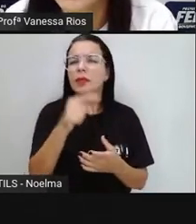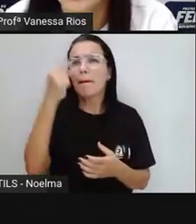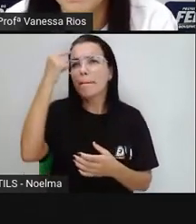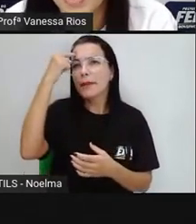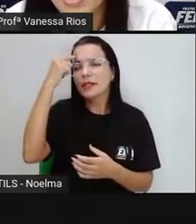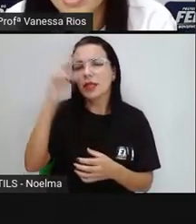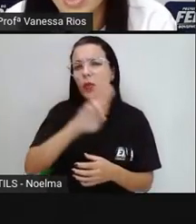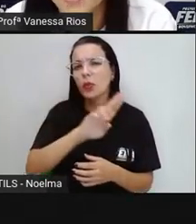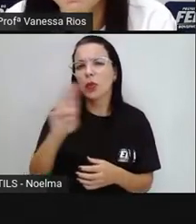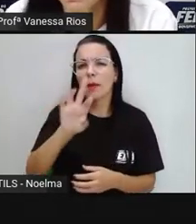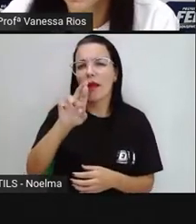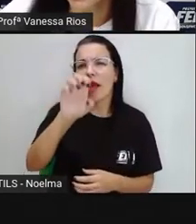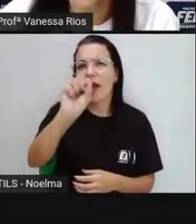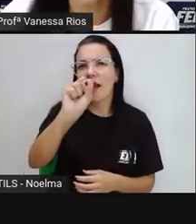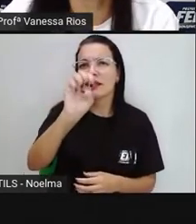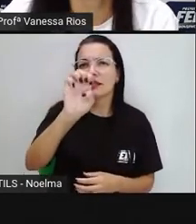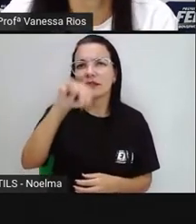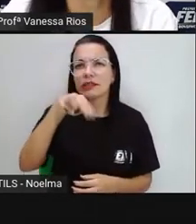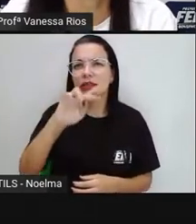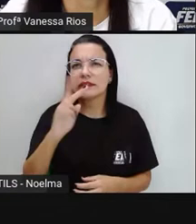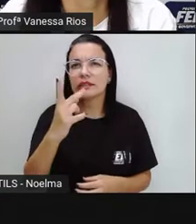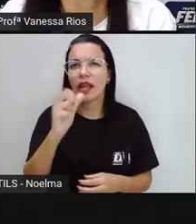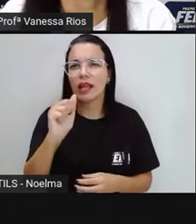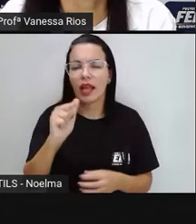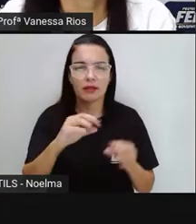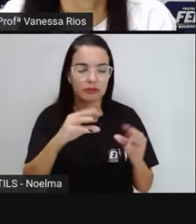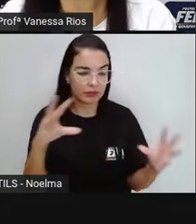que você pensa?